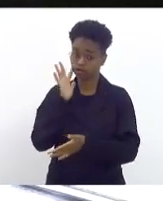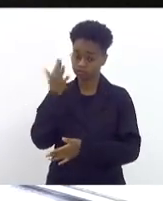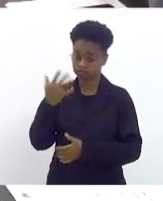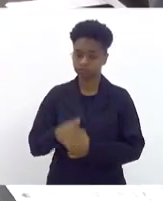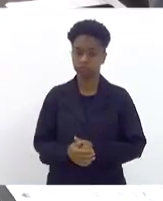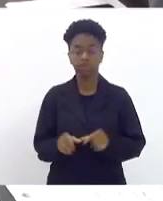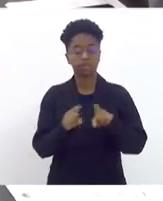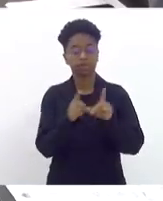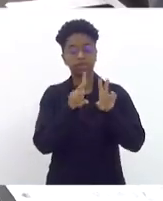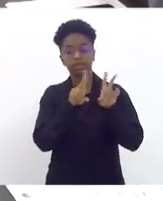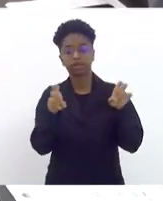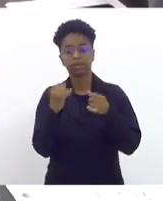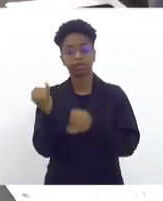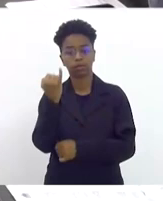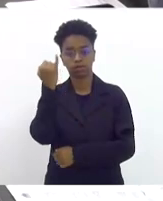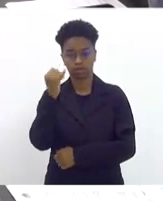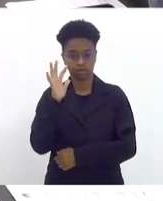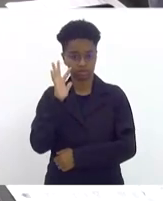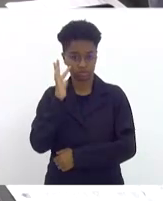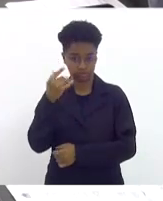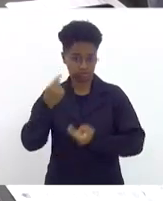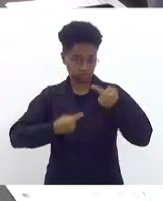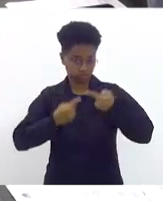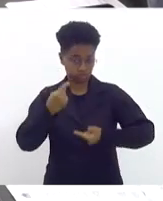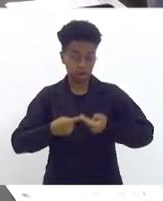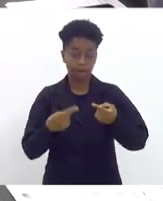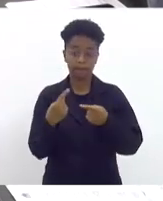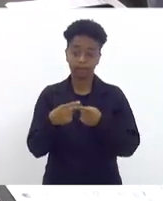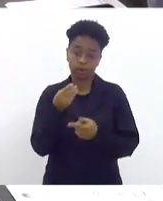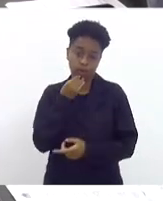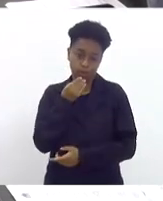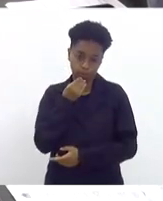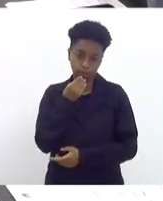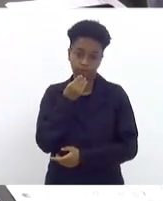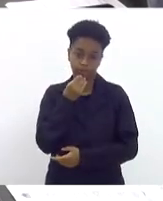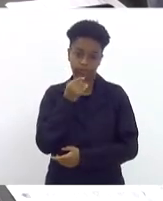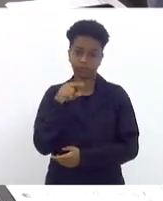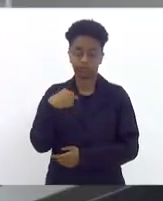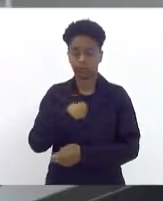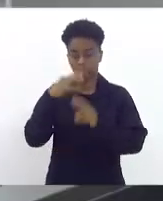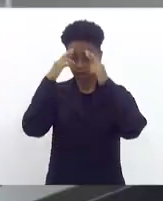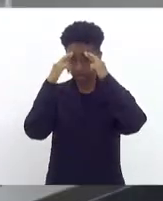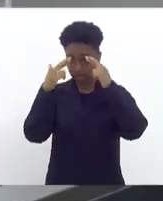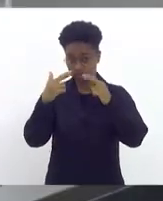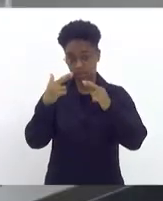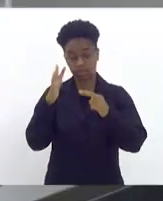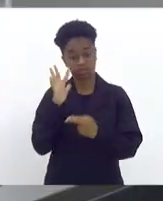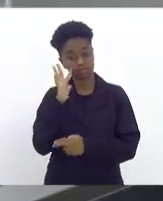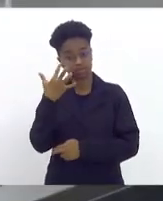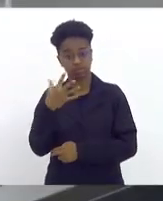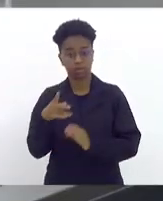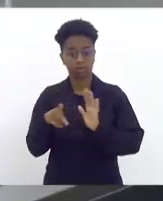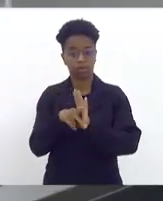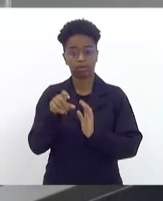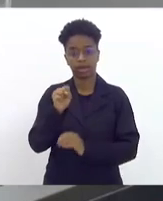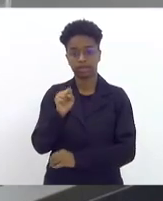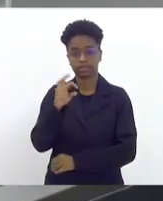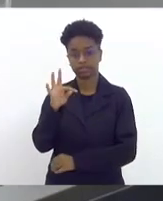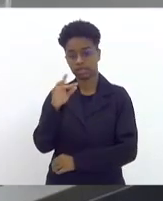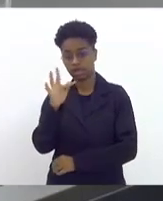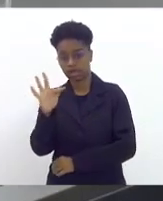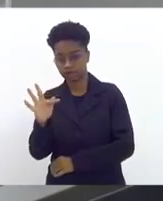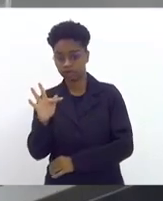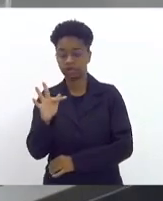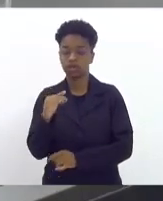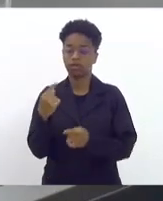uma matéria importante ser tratada de passar a palavra deputada Verônica porque obviamente que a gente respeita as decisões Supremo Tribunal Federal Guardião da